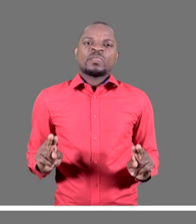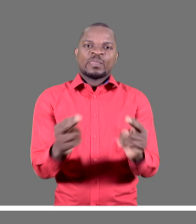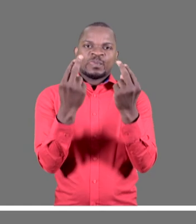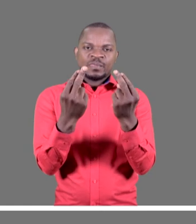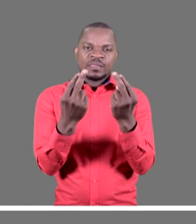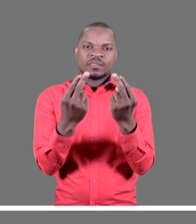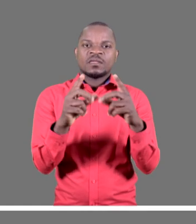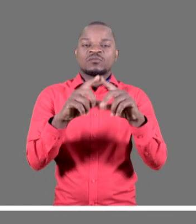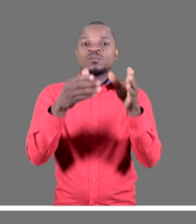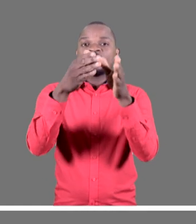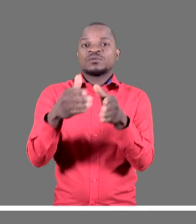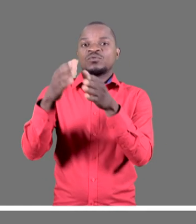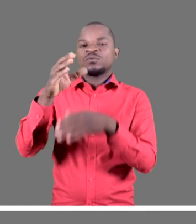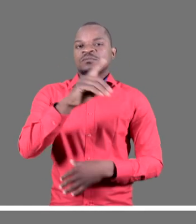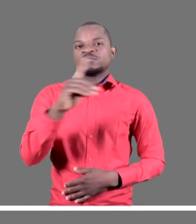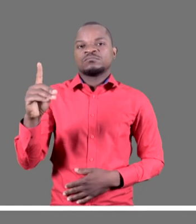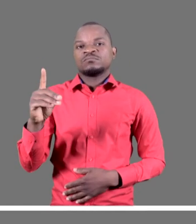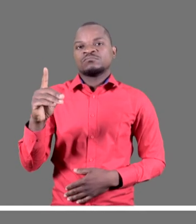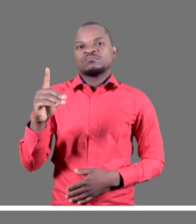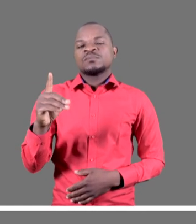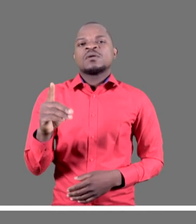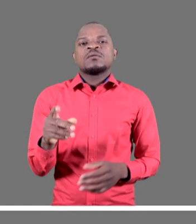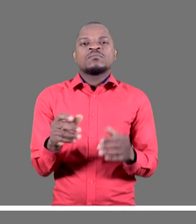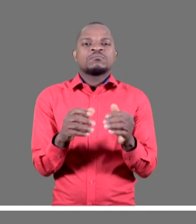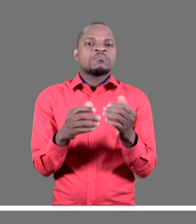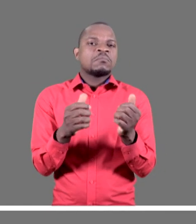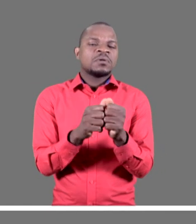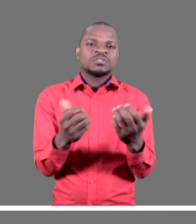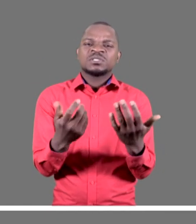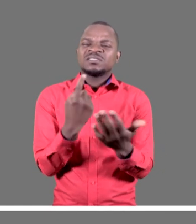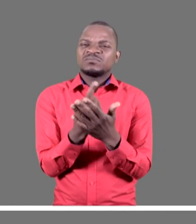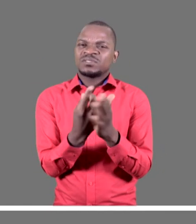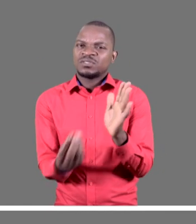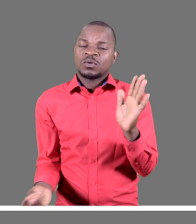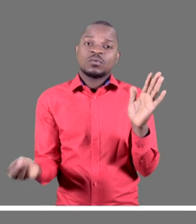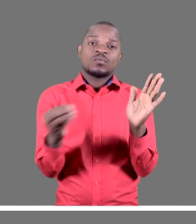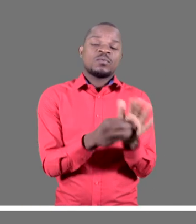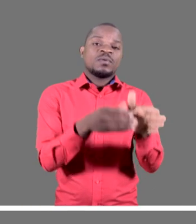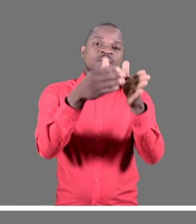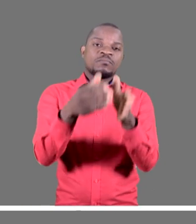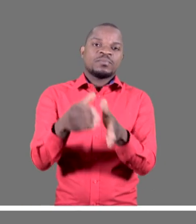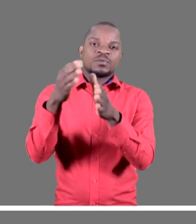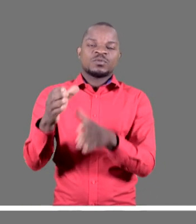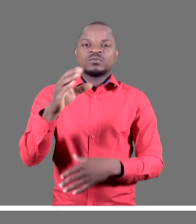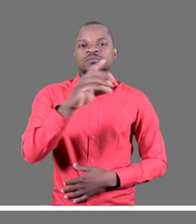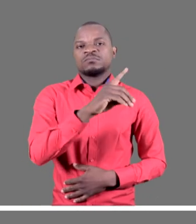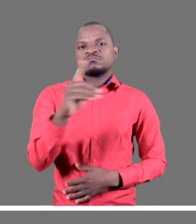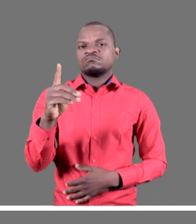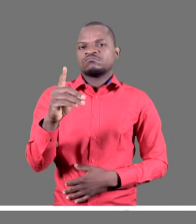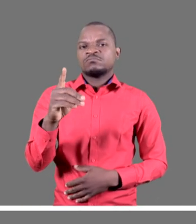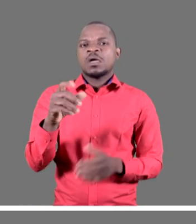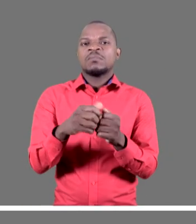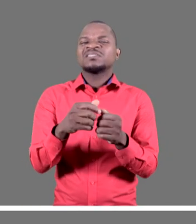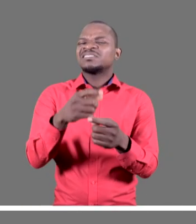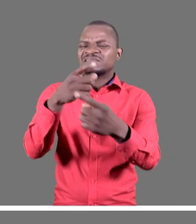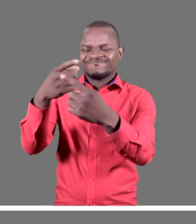realidade da pessoa com deficiência, o que está a acontecer hoje em dia para a pessoa com deficiência. Tem que incluir a pessoa com deficiência com